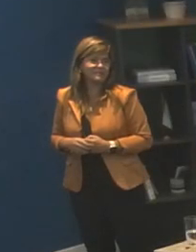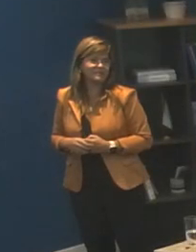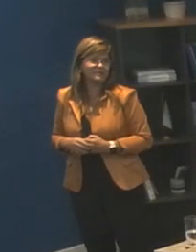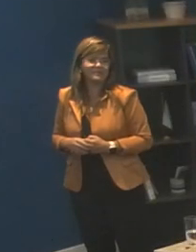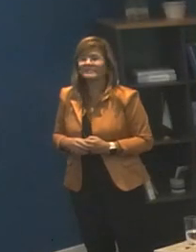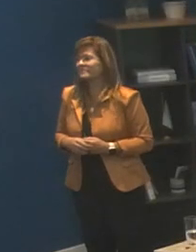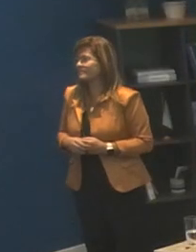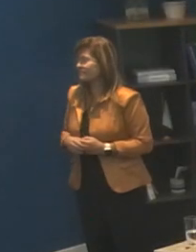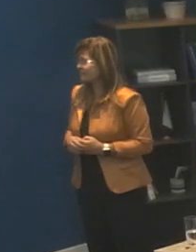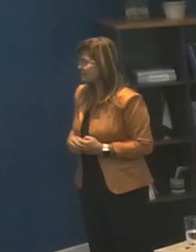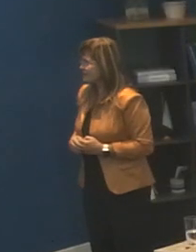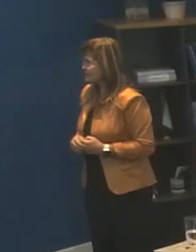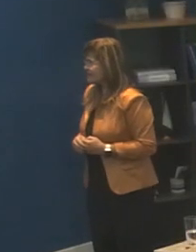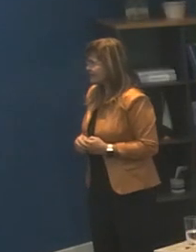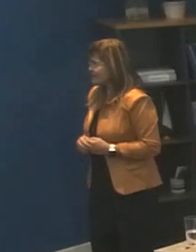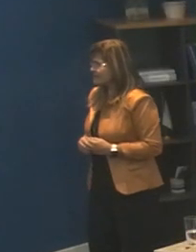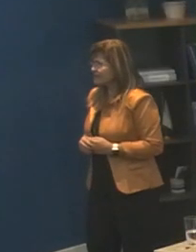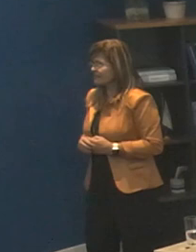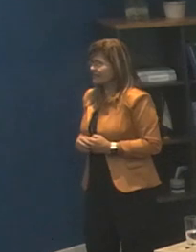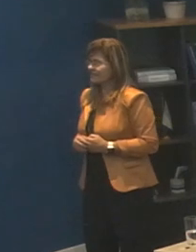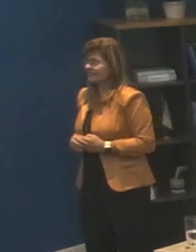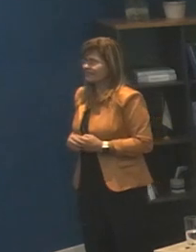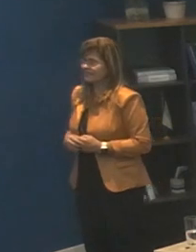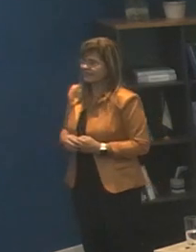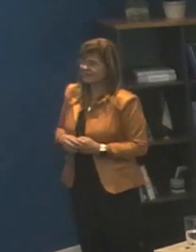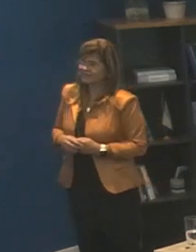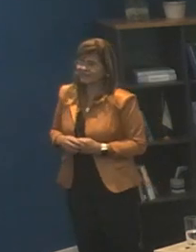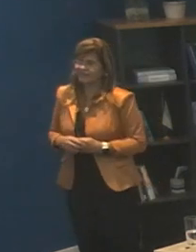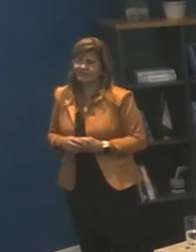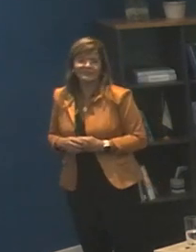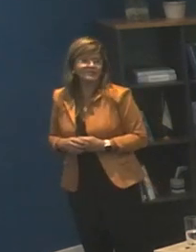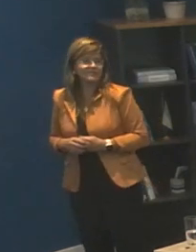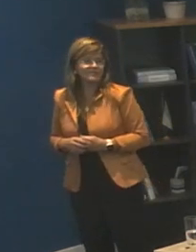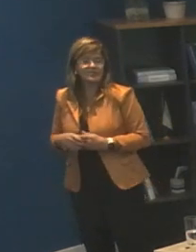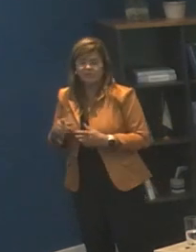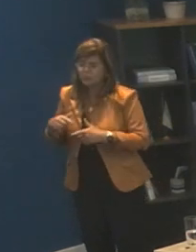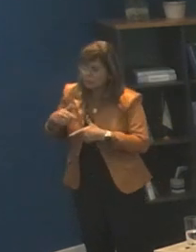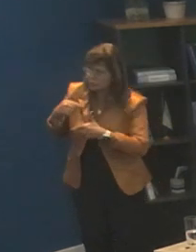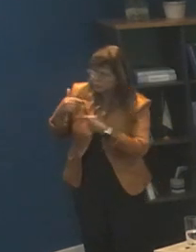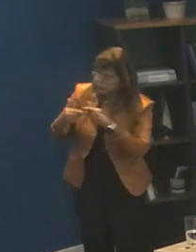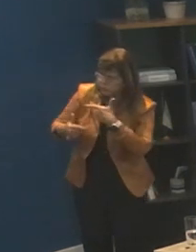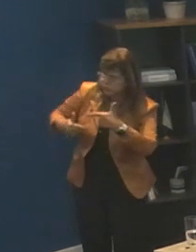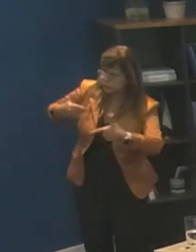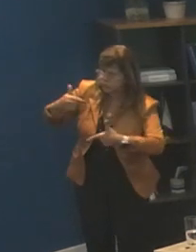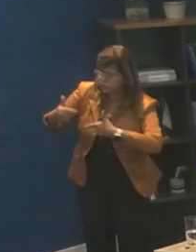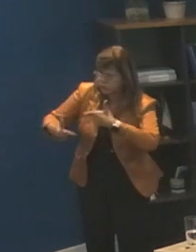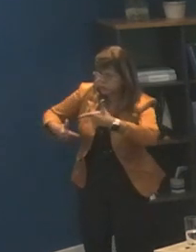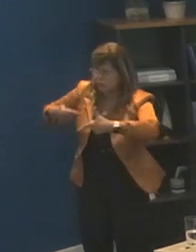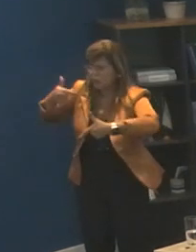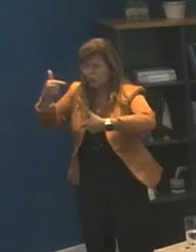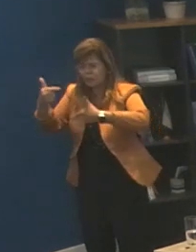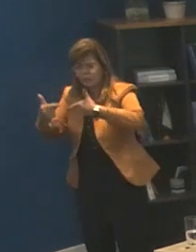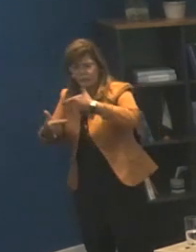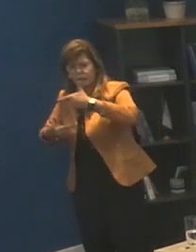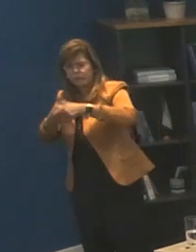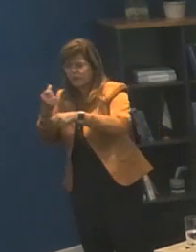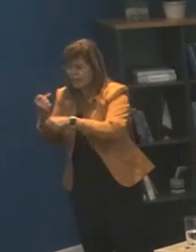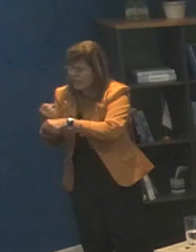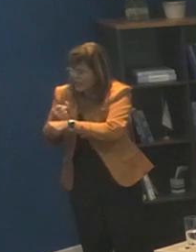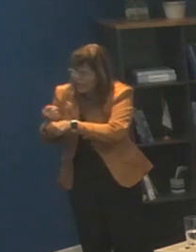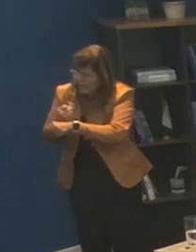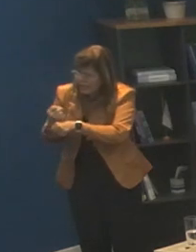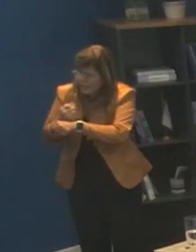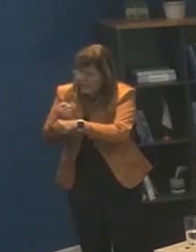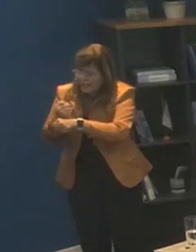prazer. Realmente é um presente para mim. É a compensação de tantos anos de luta e de que eu, querendo fazer o